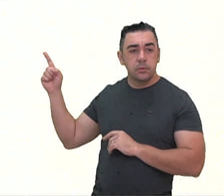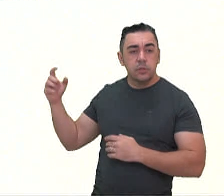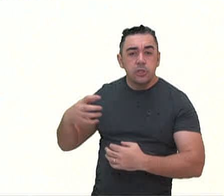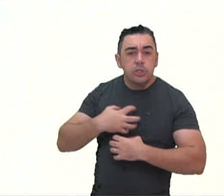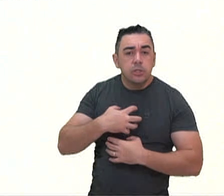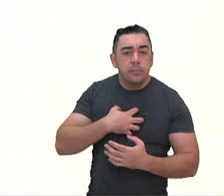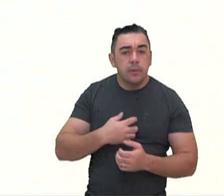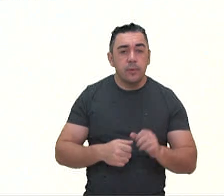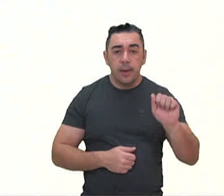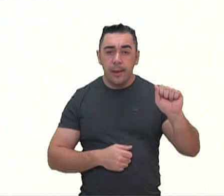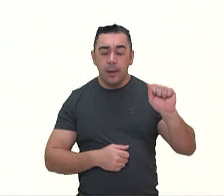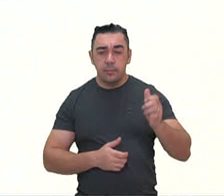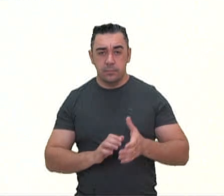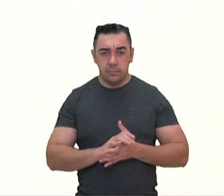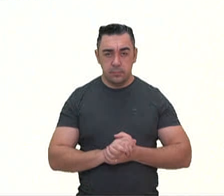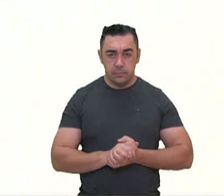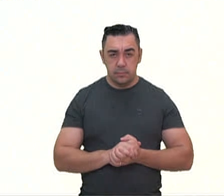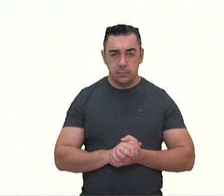trecho? Letra A.